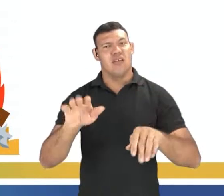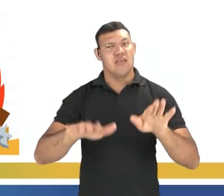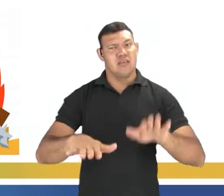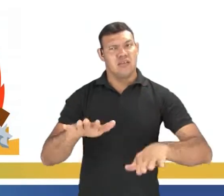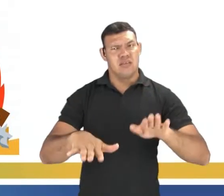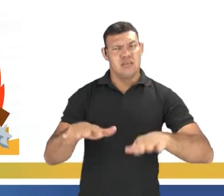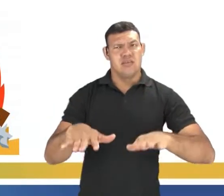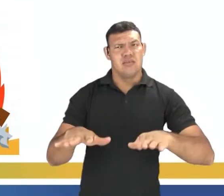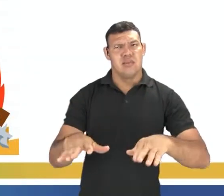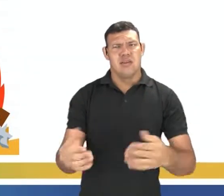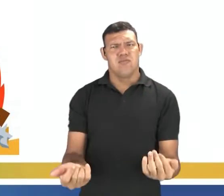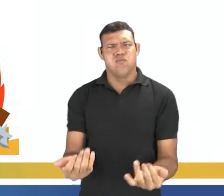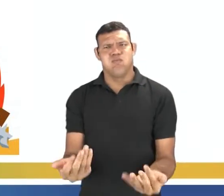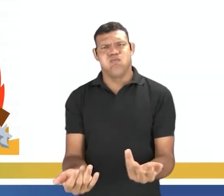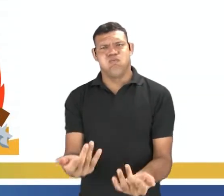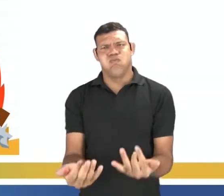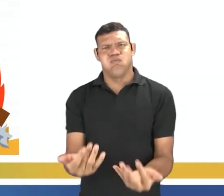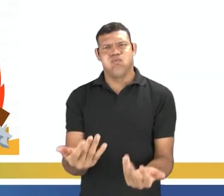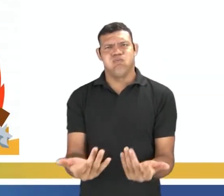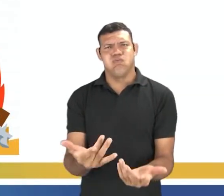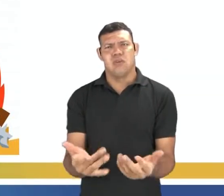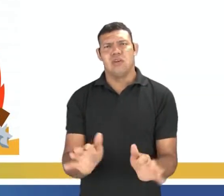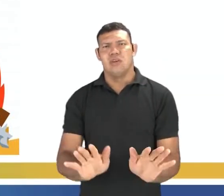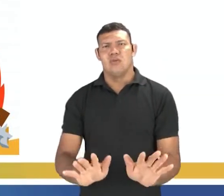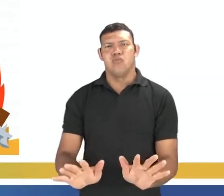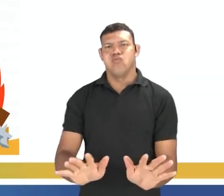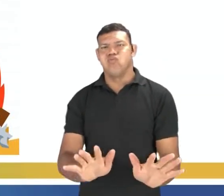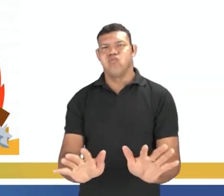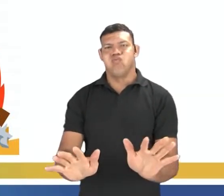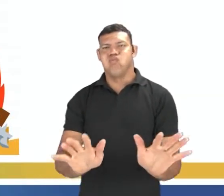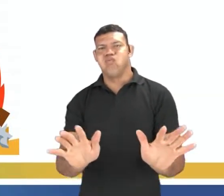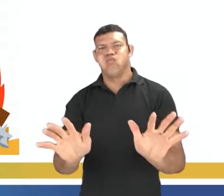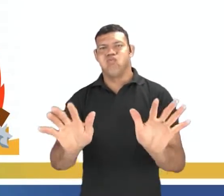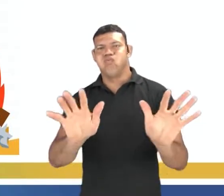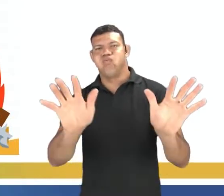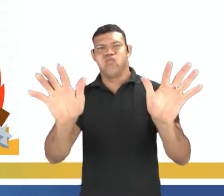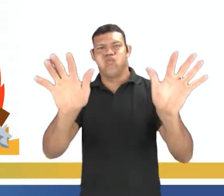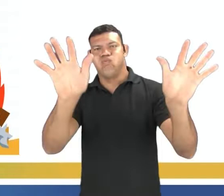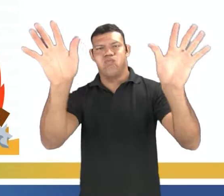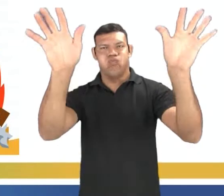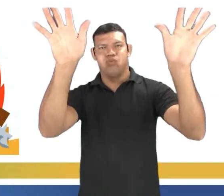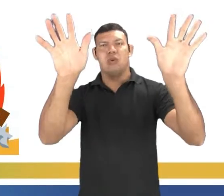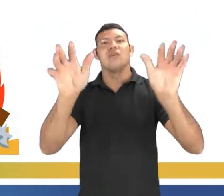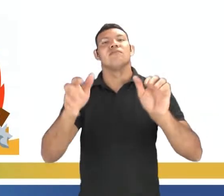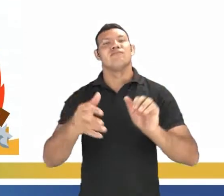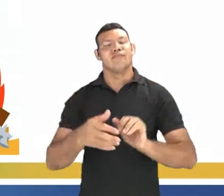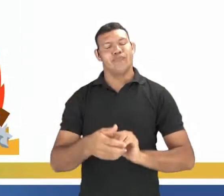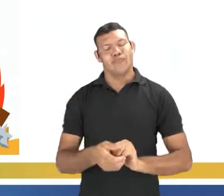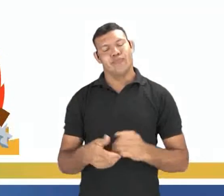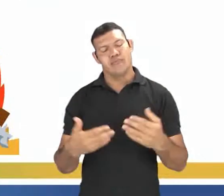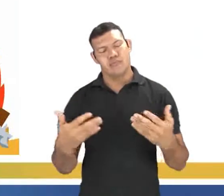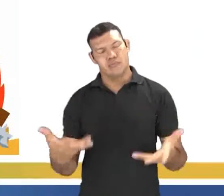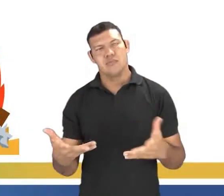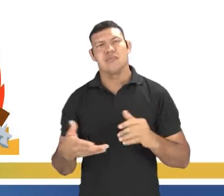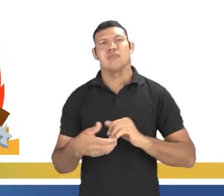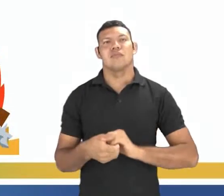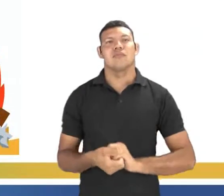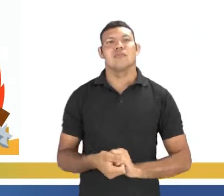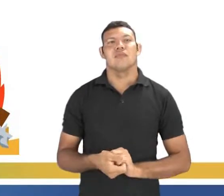material incinerado, além dos particulados, vários metais pesados podem ser dispersos como...